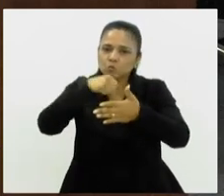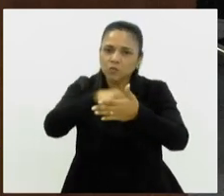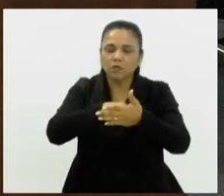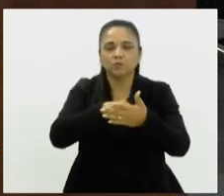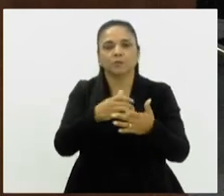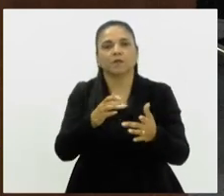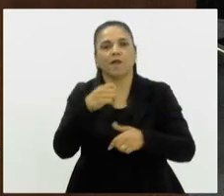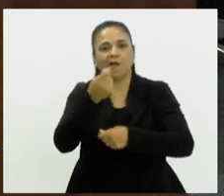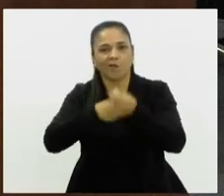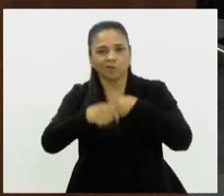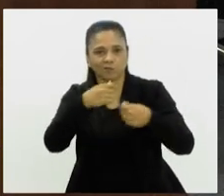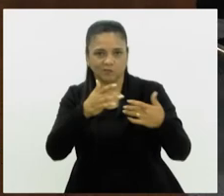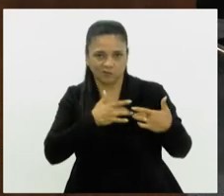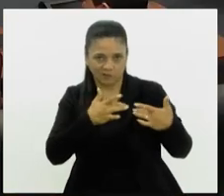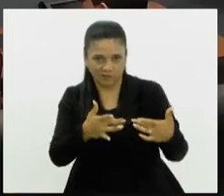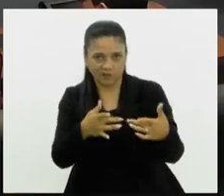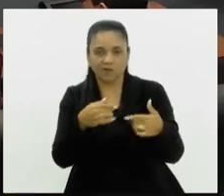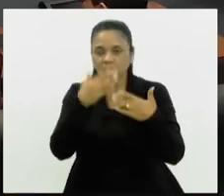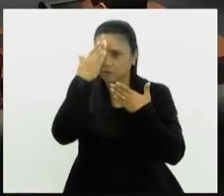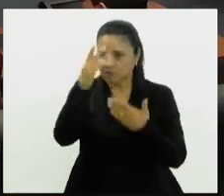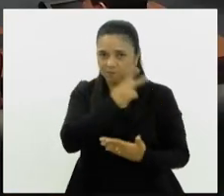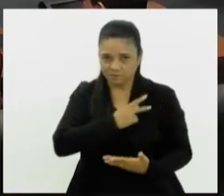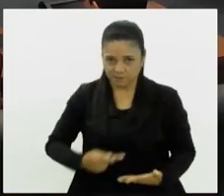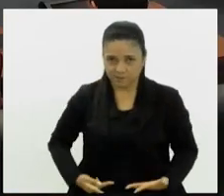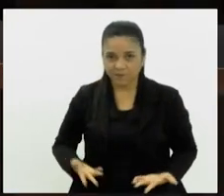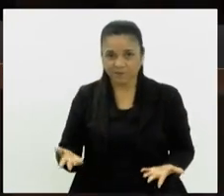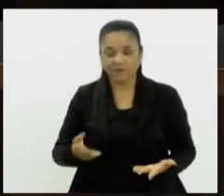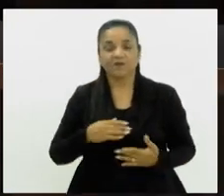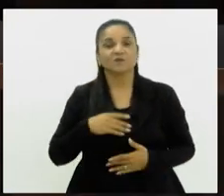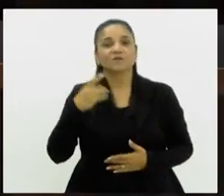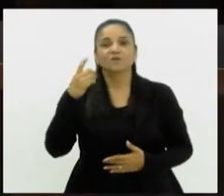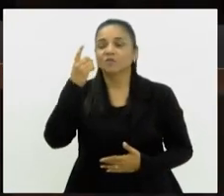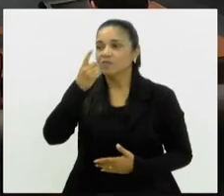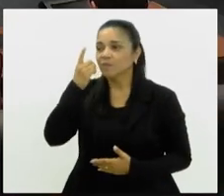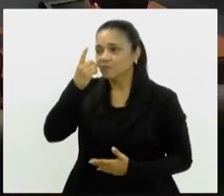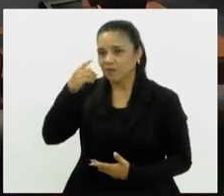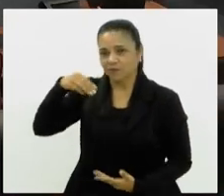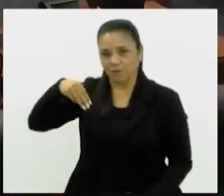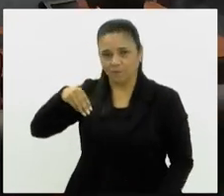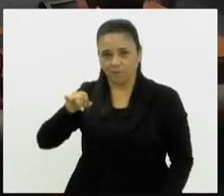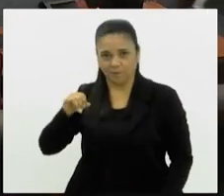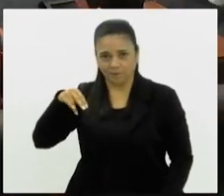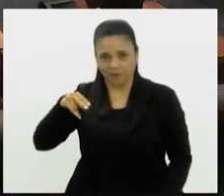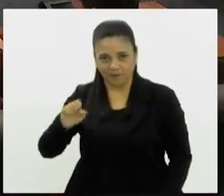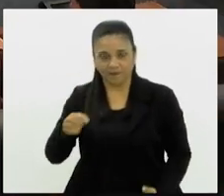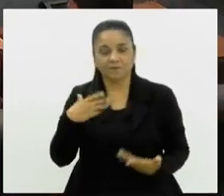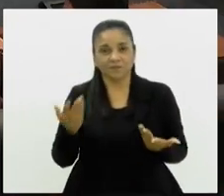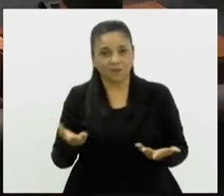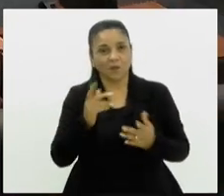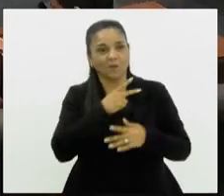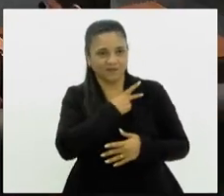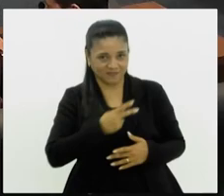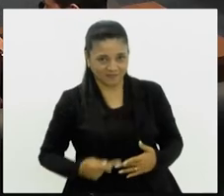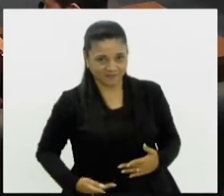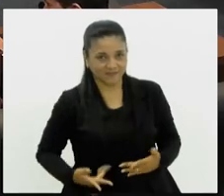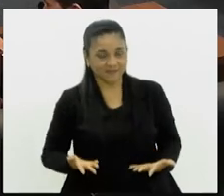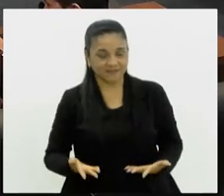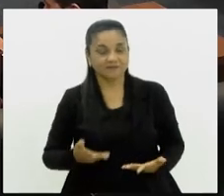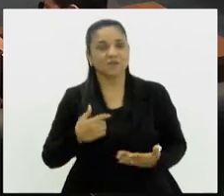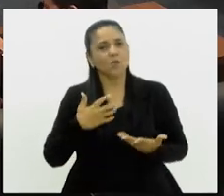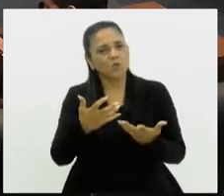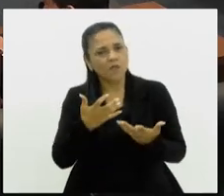muito obrigada, senhora presidenta. Presidenta. Deputado Marta, Carlos Mink. Presidenta Marta Rocha. Então, queria